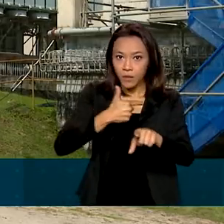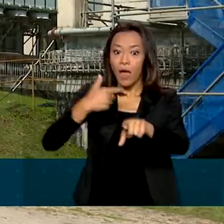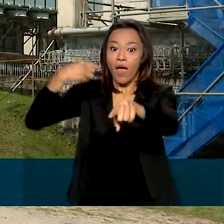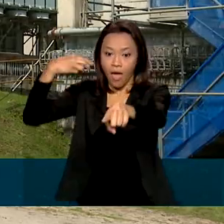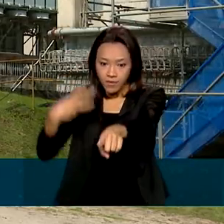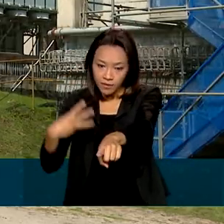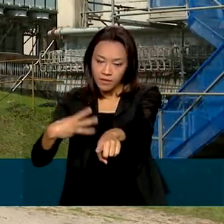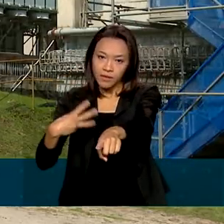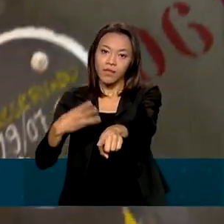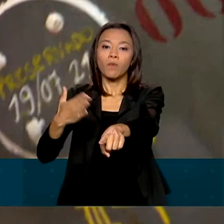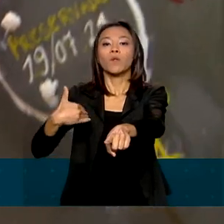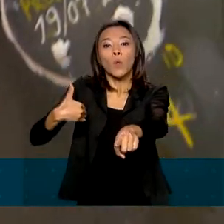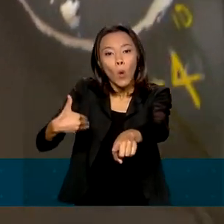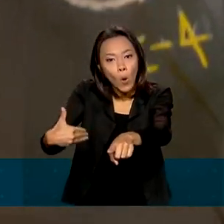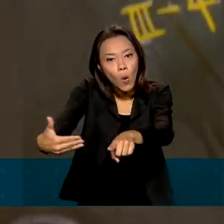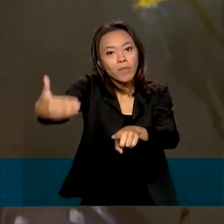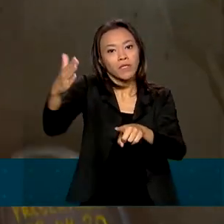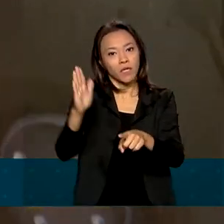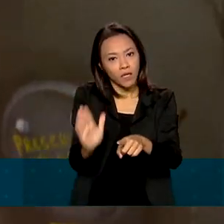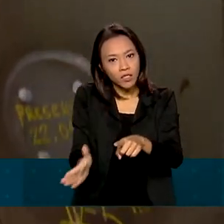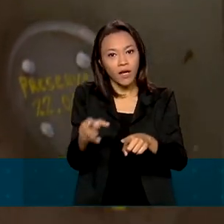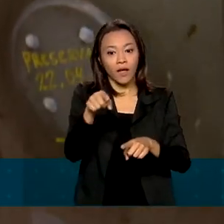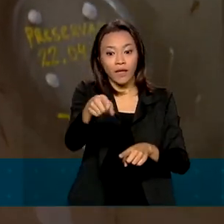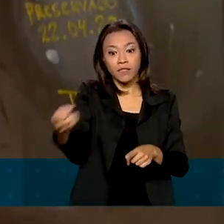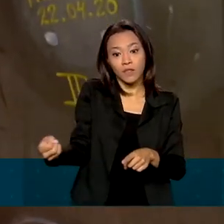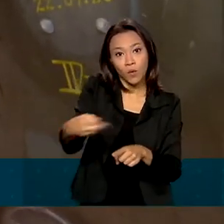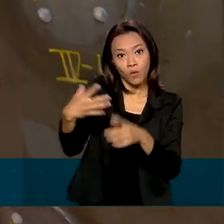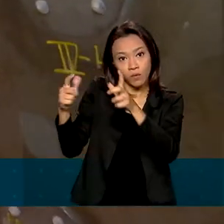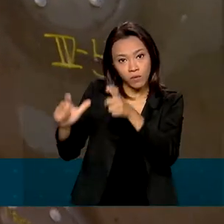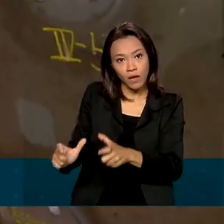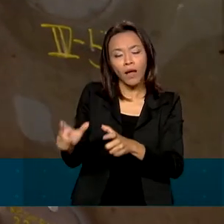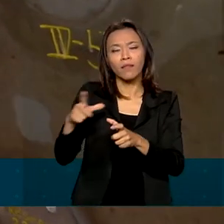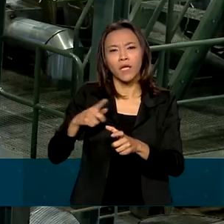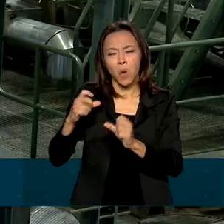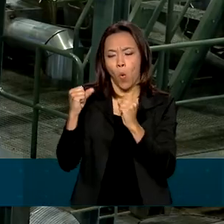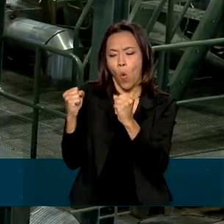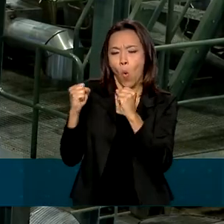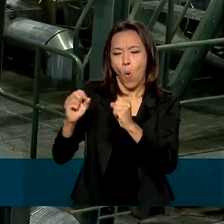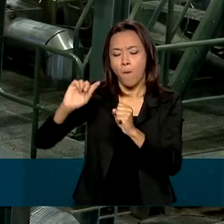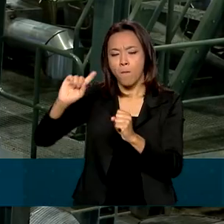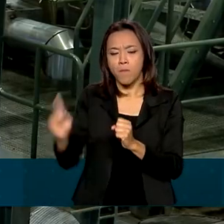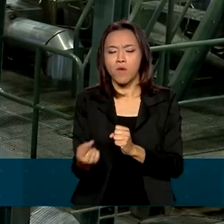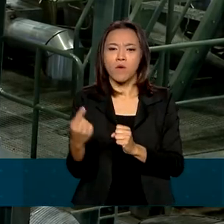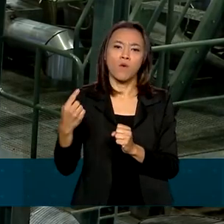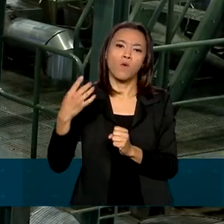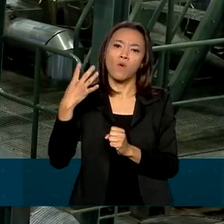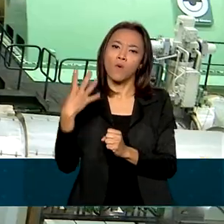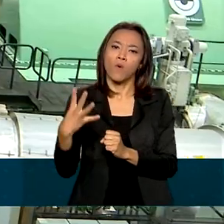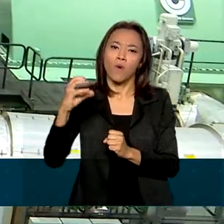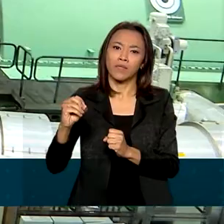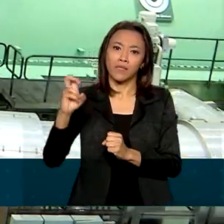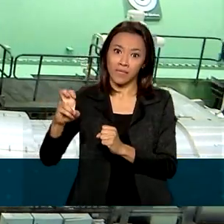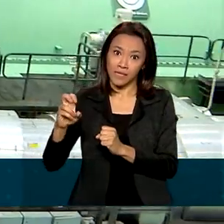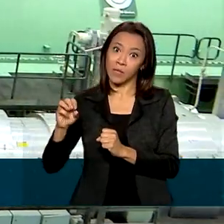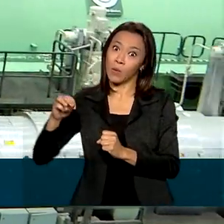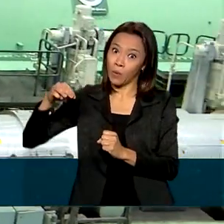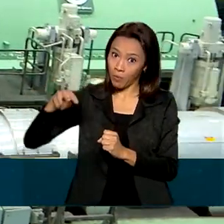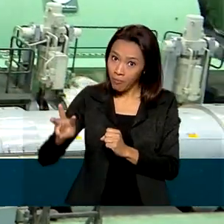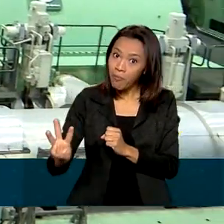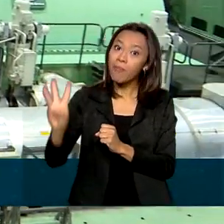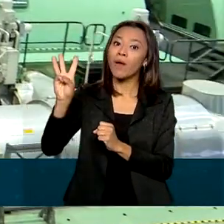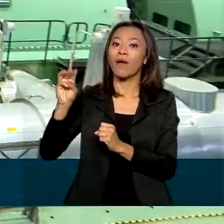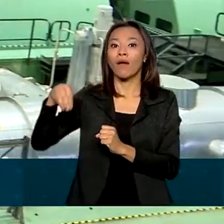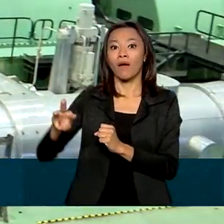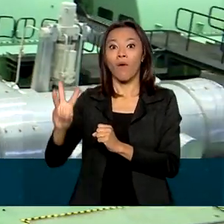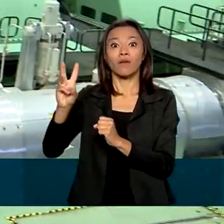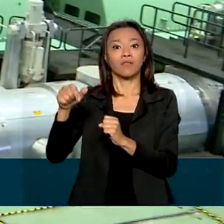Alberto. Quando entrar em operação, a nova unidade terá potência de 1.405 megawatts e poderá gerar